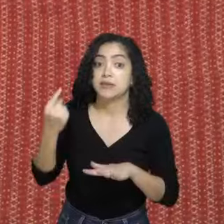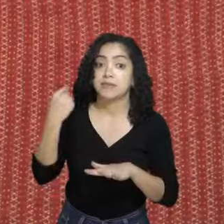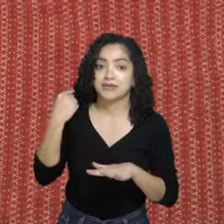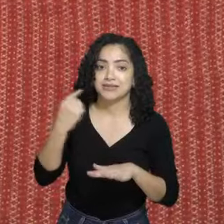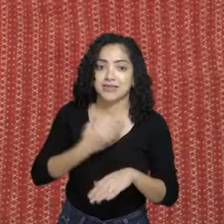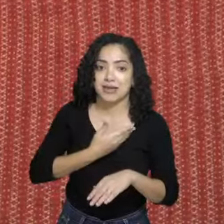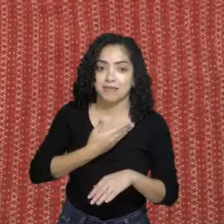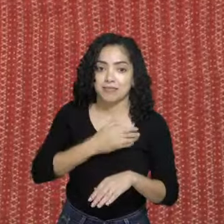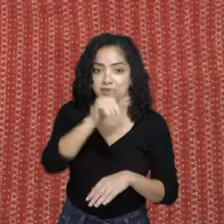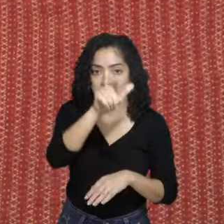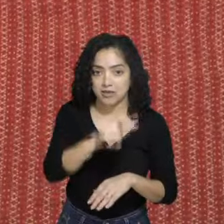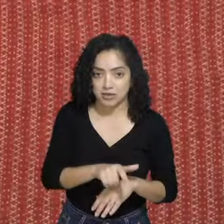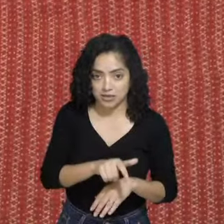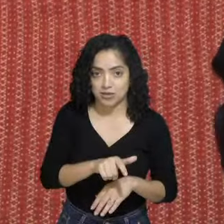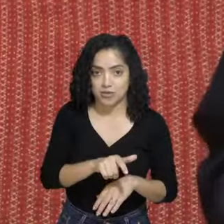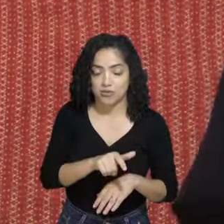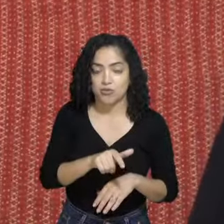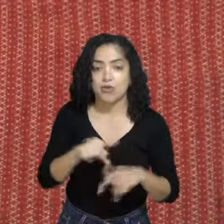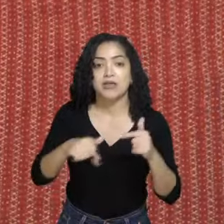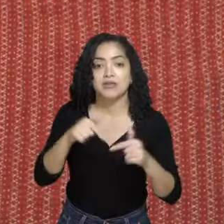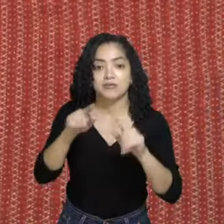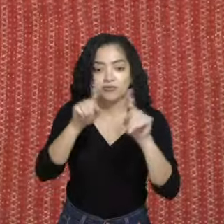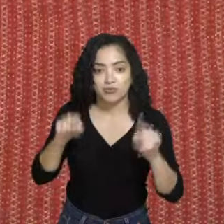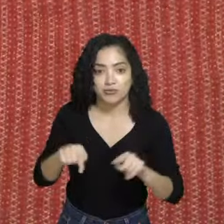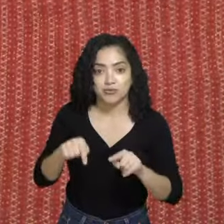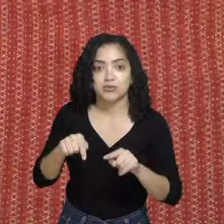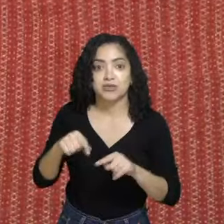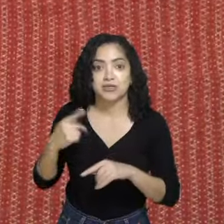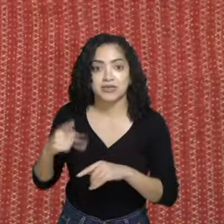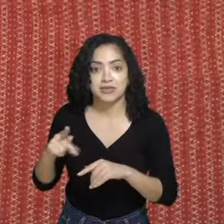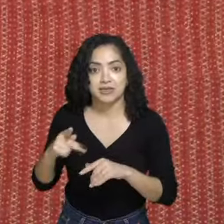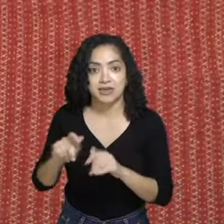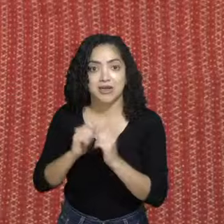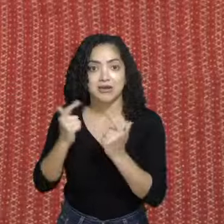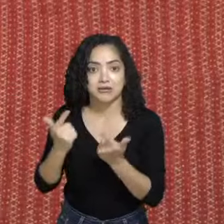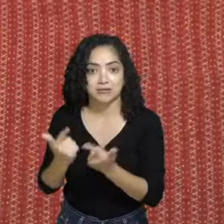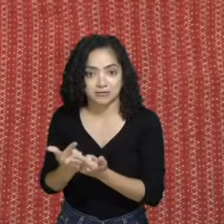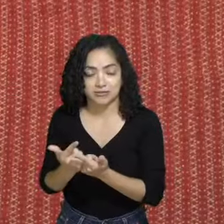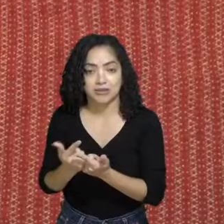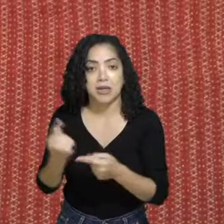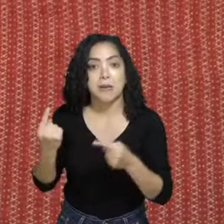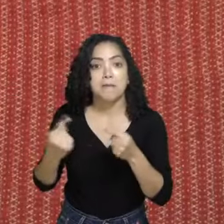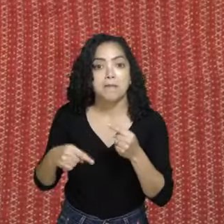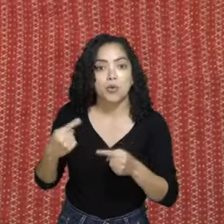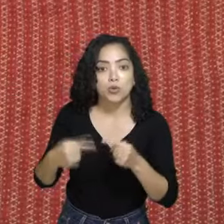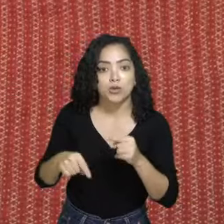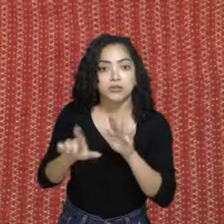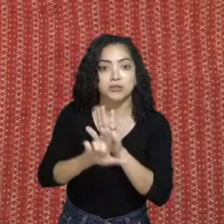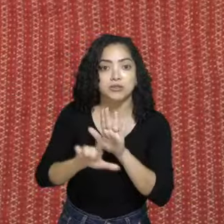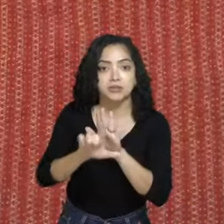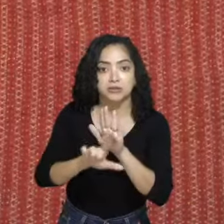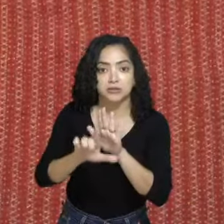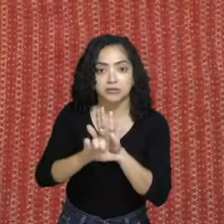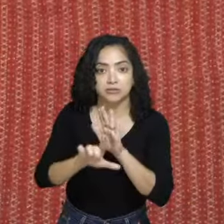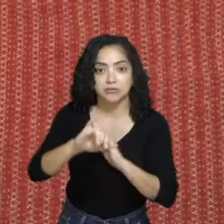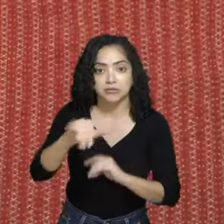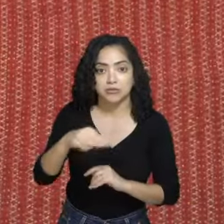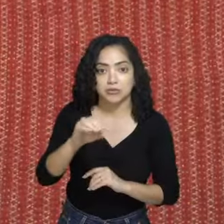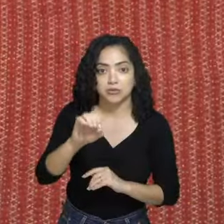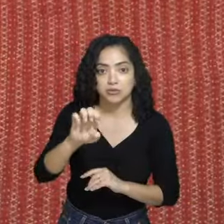amigo e funcionário desta casa, lotado no núcleo de formação política da Escola do Legislativo, Joel